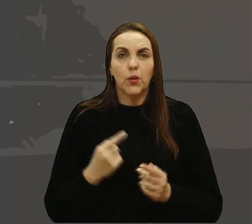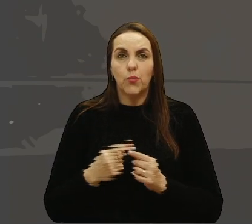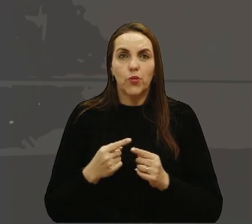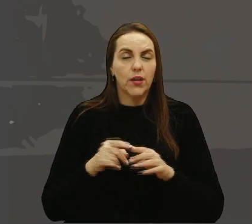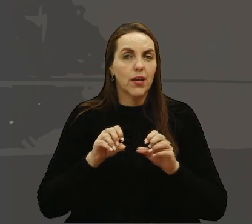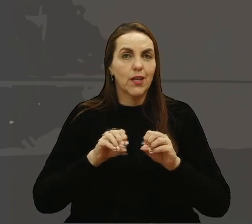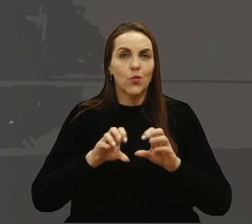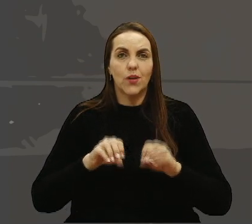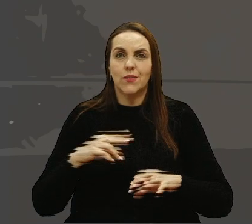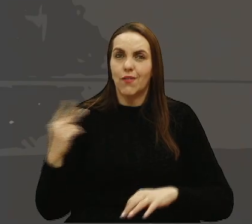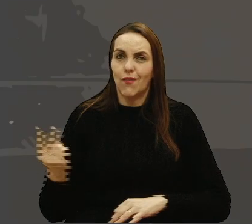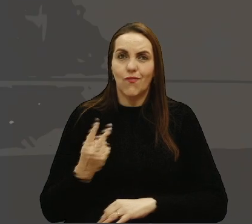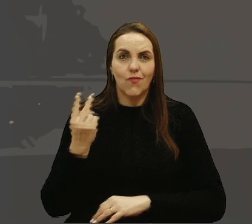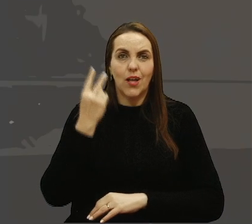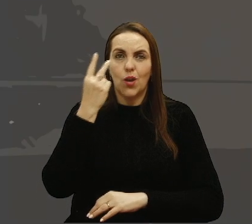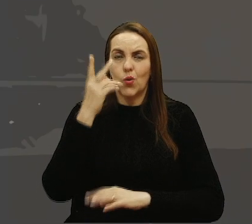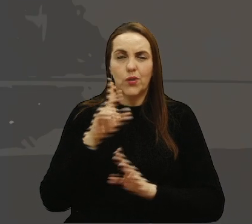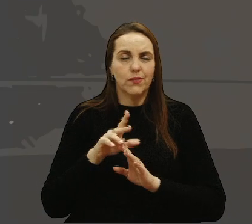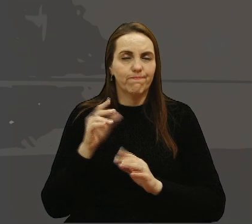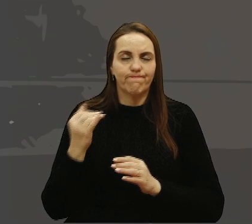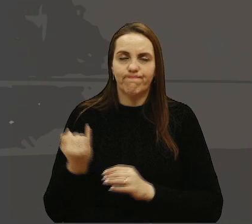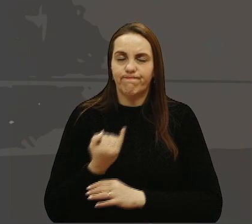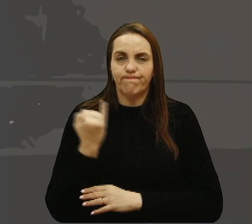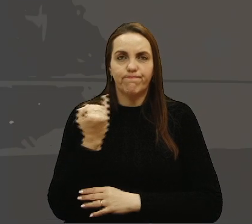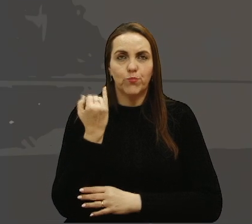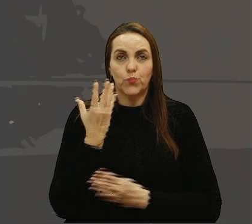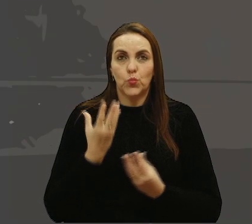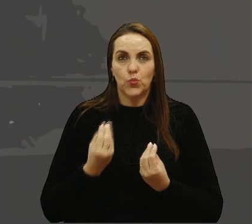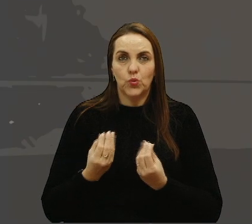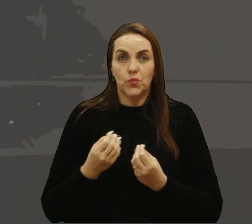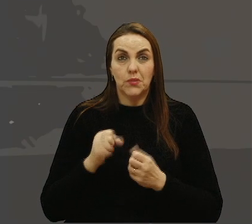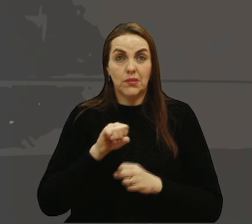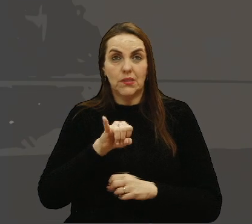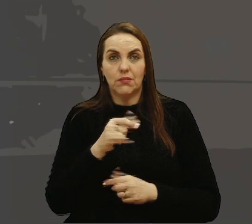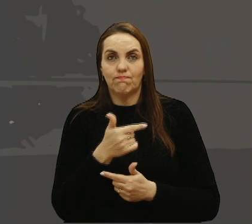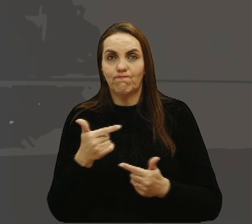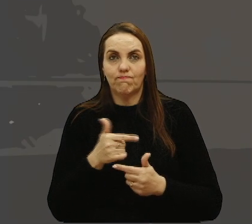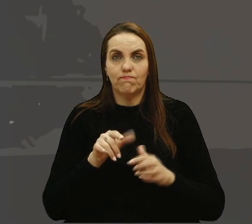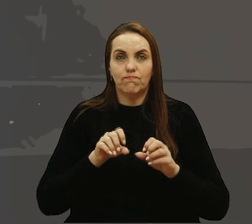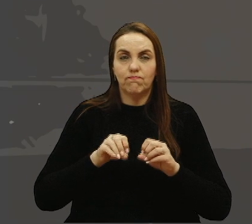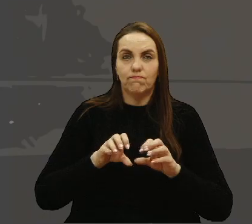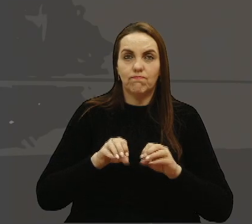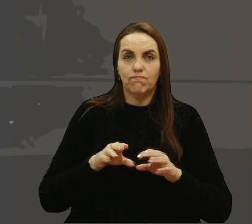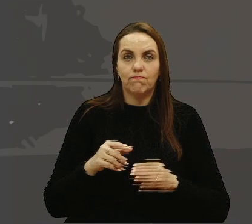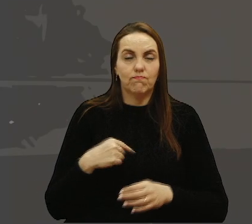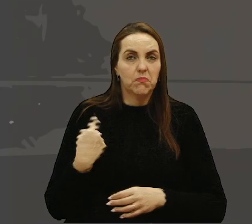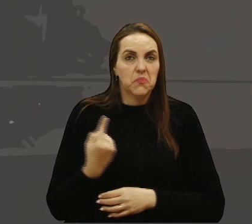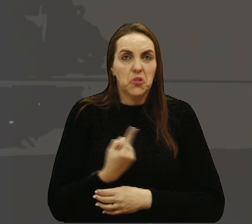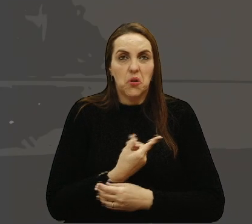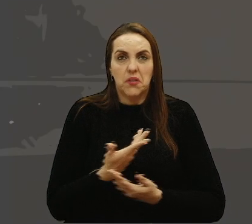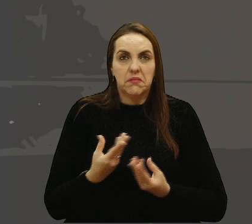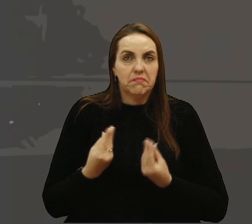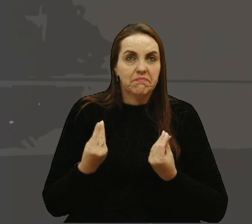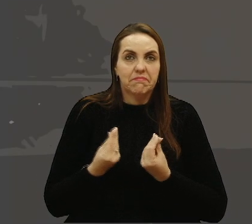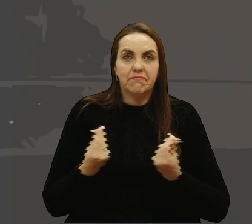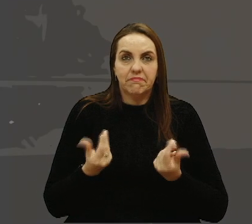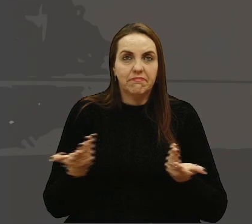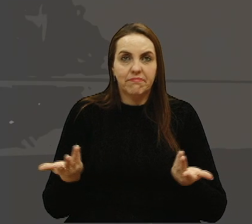são valores e princípios fundamentais. Porque sem educação, nós não somos